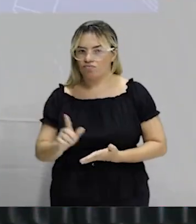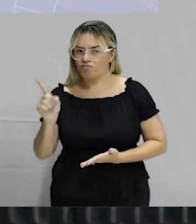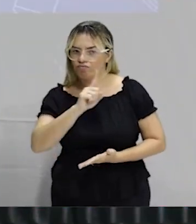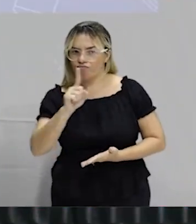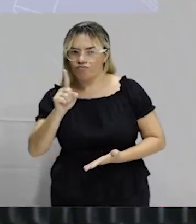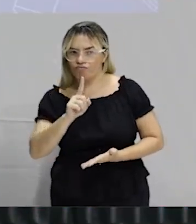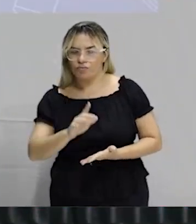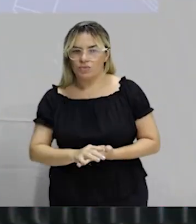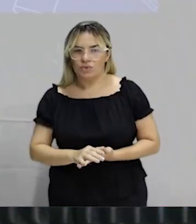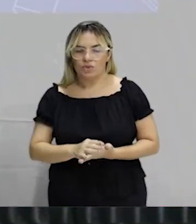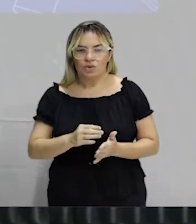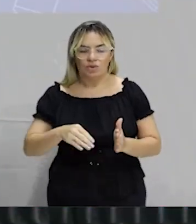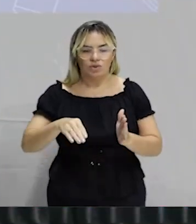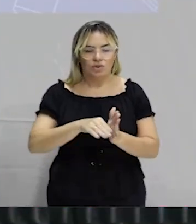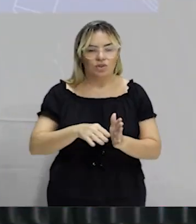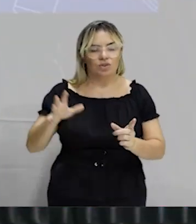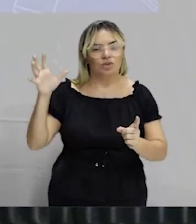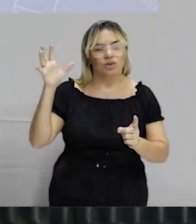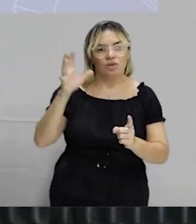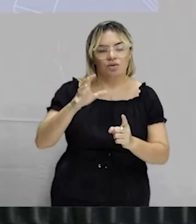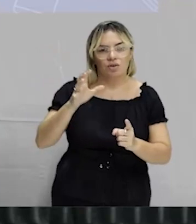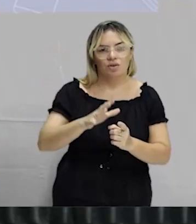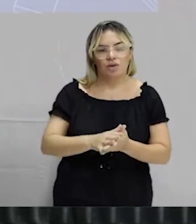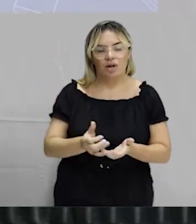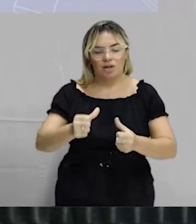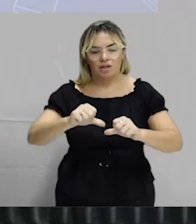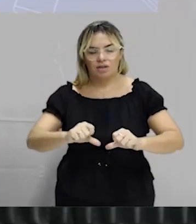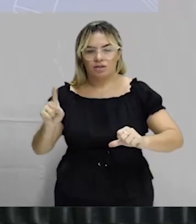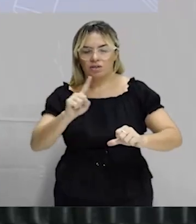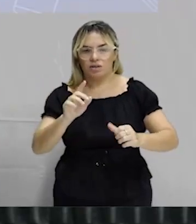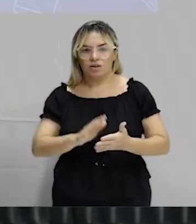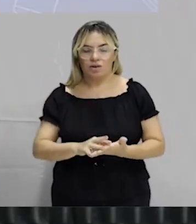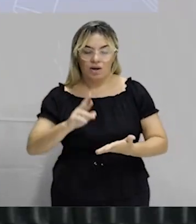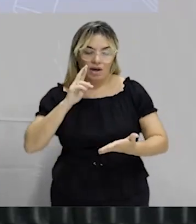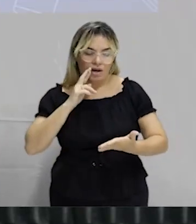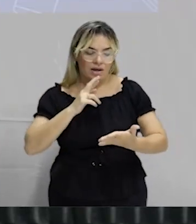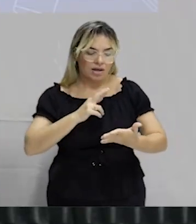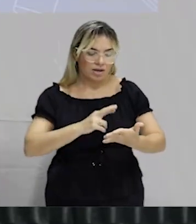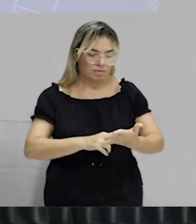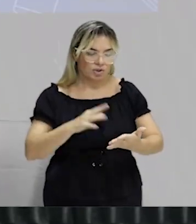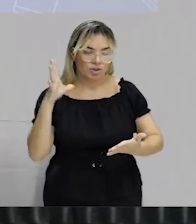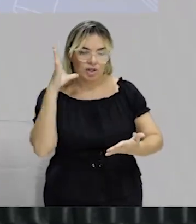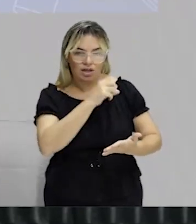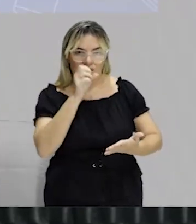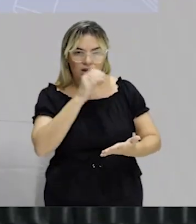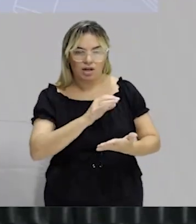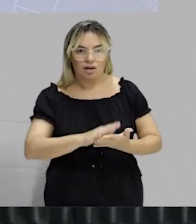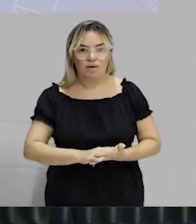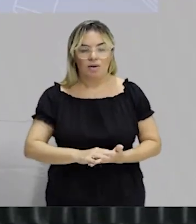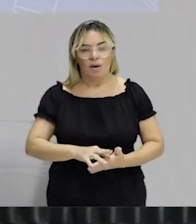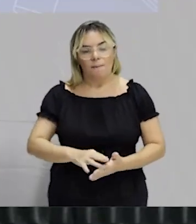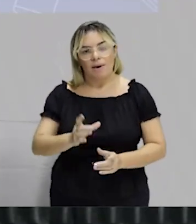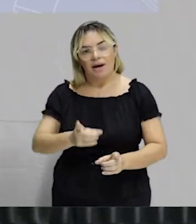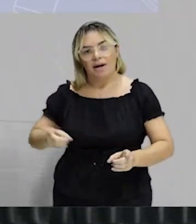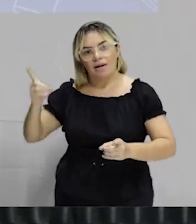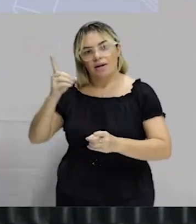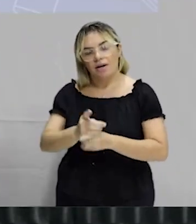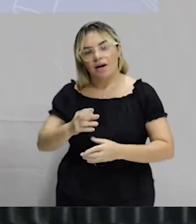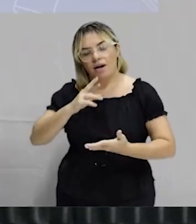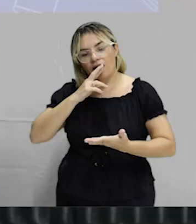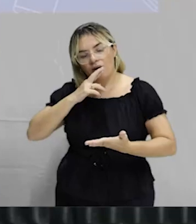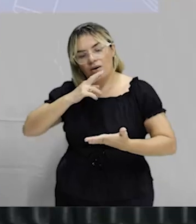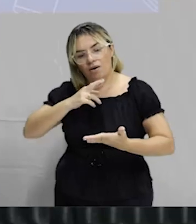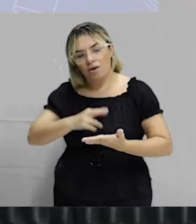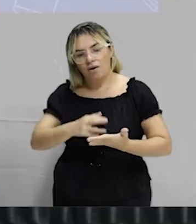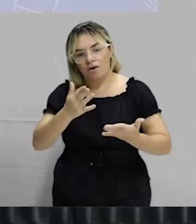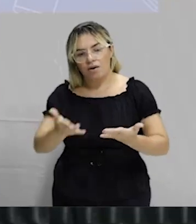Deal não leva à crise. Ele é uma solução imediata para resolver a crise. Observe que no comando ele lhe pergunta